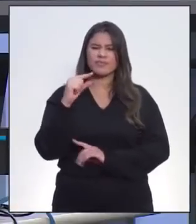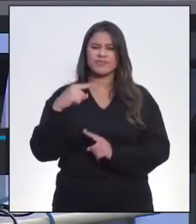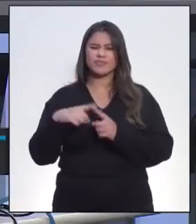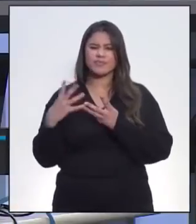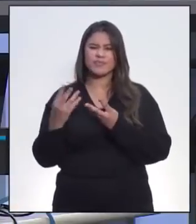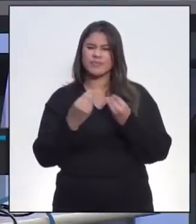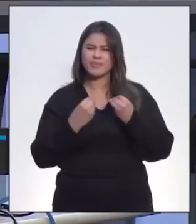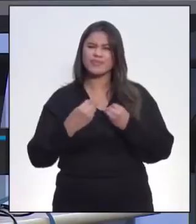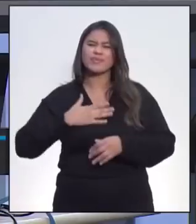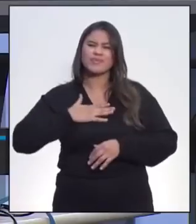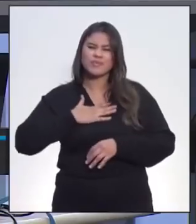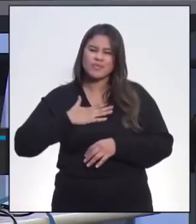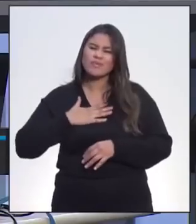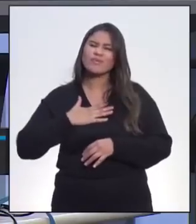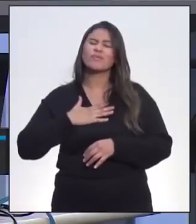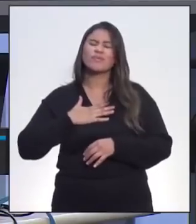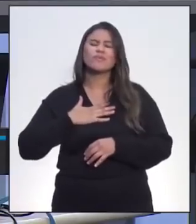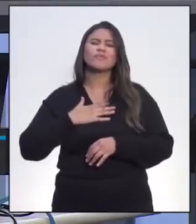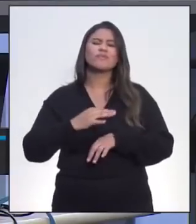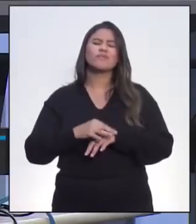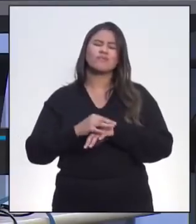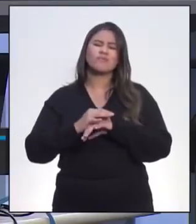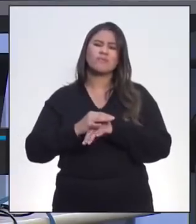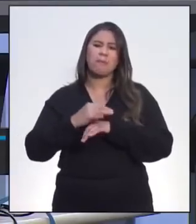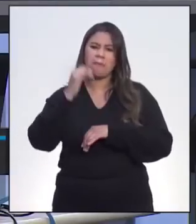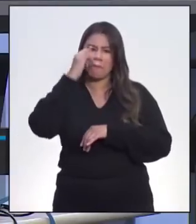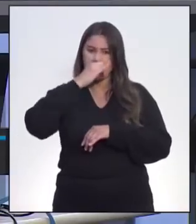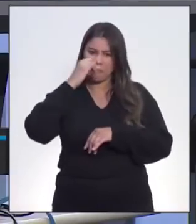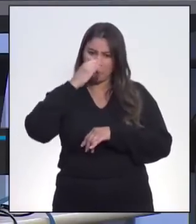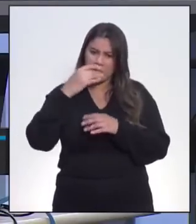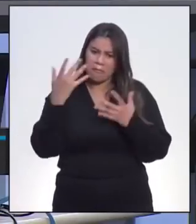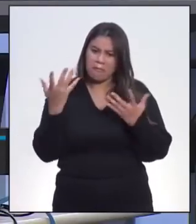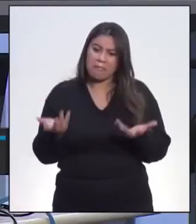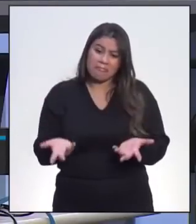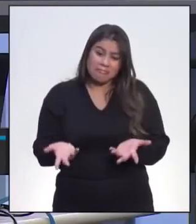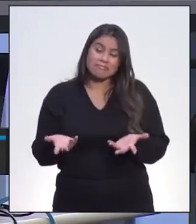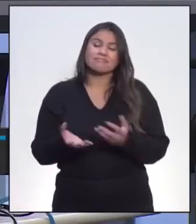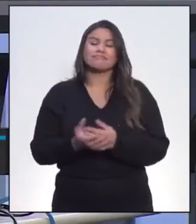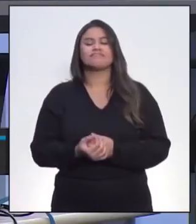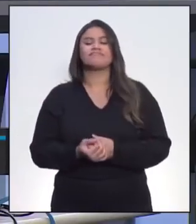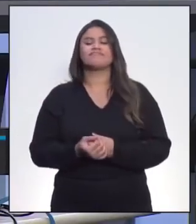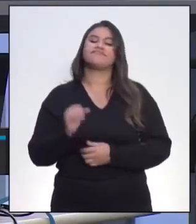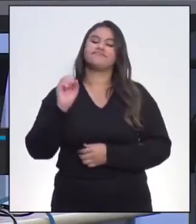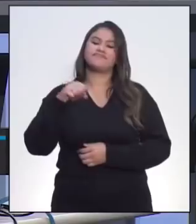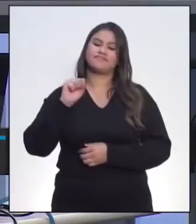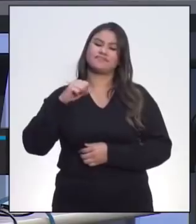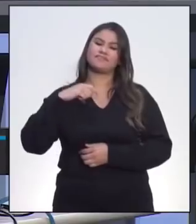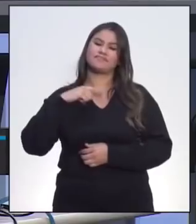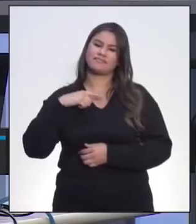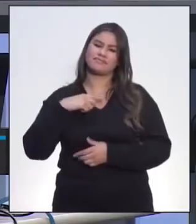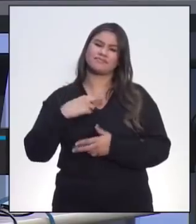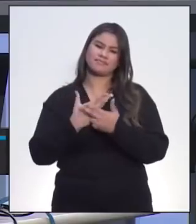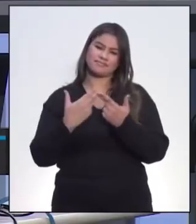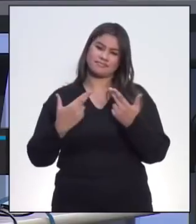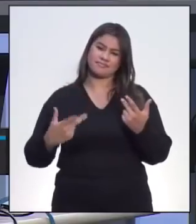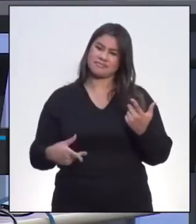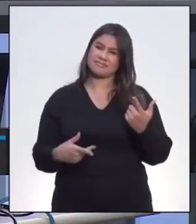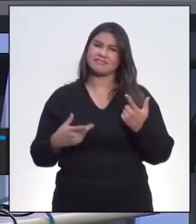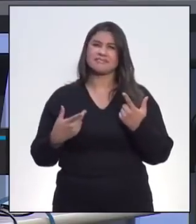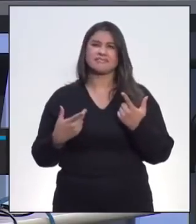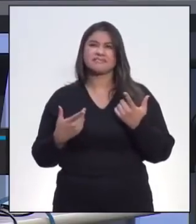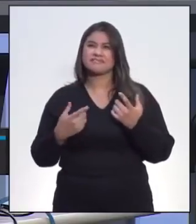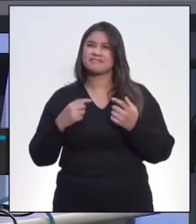relativamente pouco, se a gente for fazer uma comparação. Mas, assim, existe todo um mito em cima disso que não é verdade, tá?